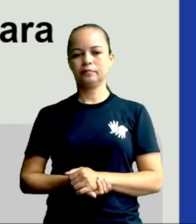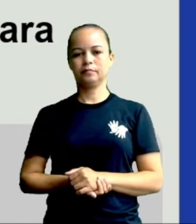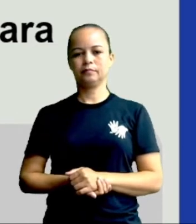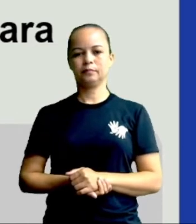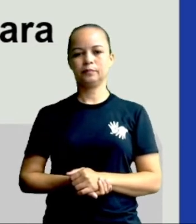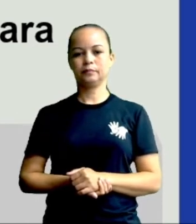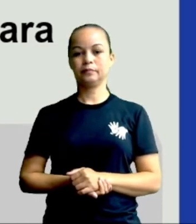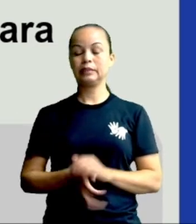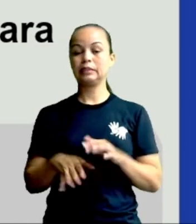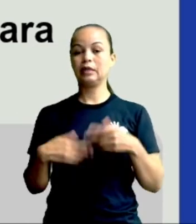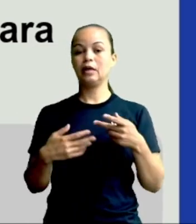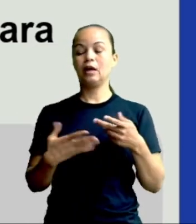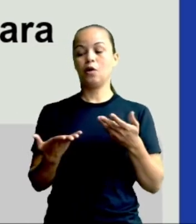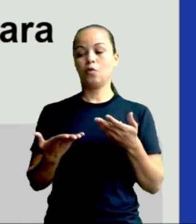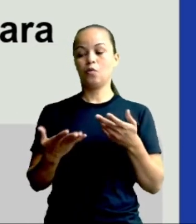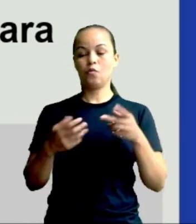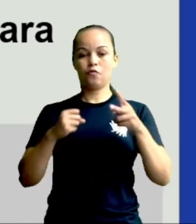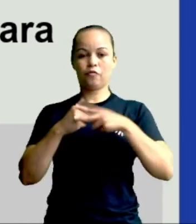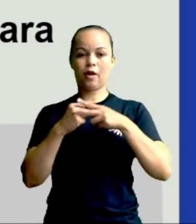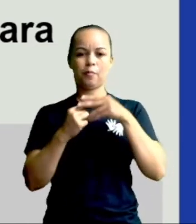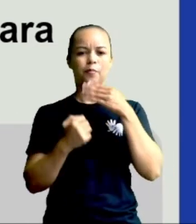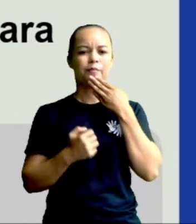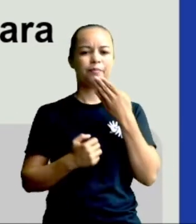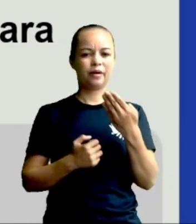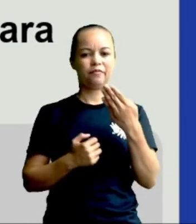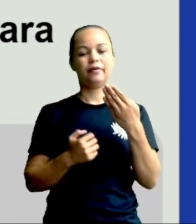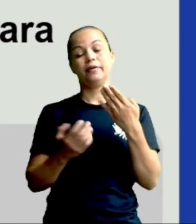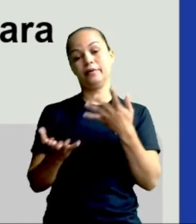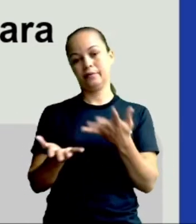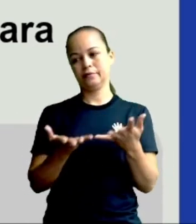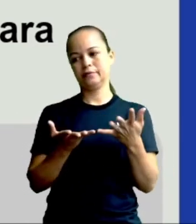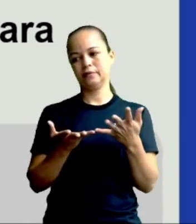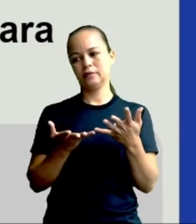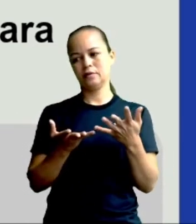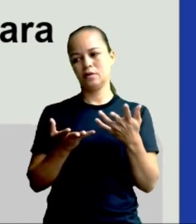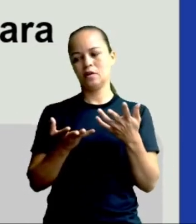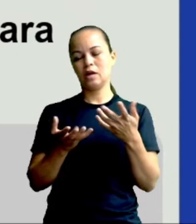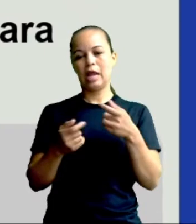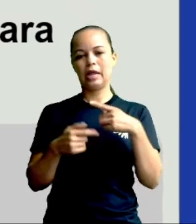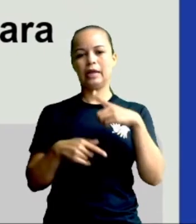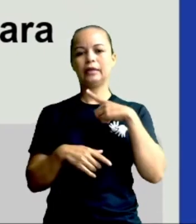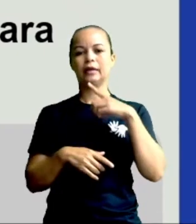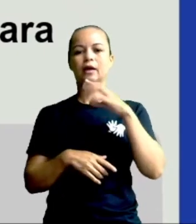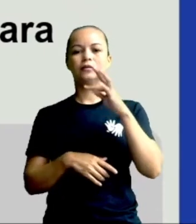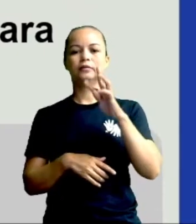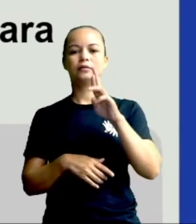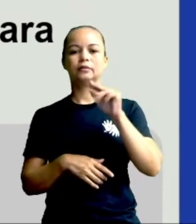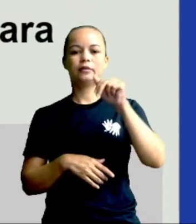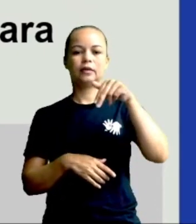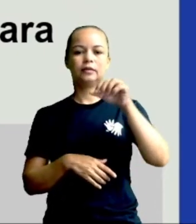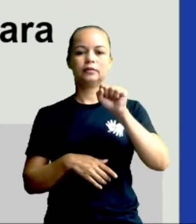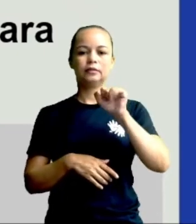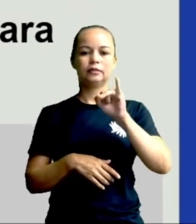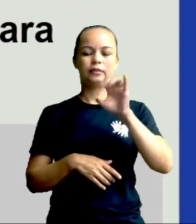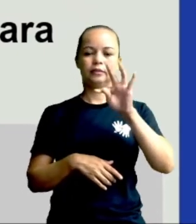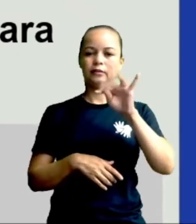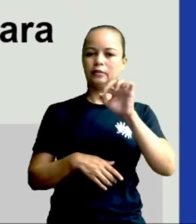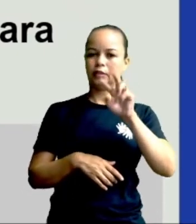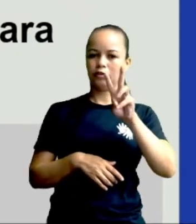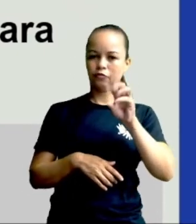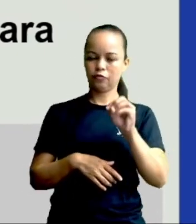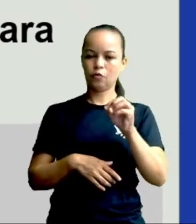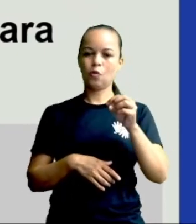o verbo preferir o verbo preferir ele é transitivo direto e indireto